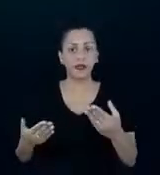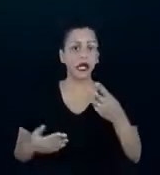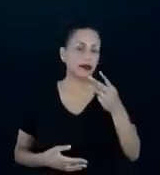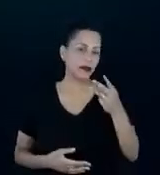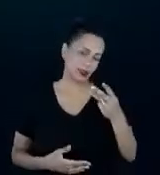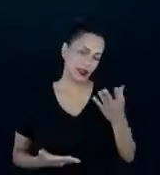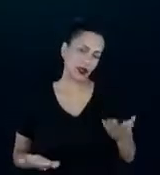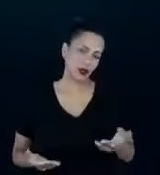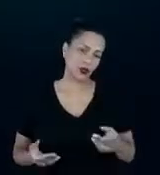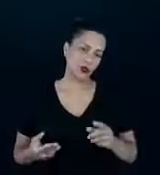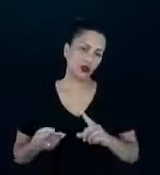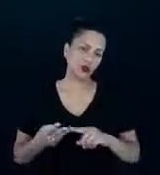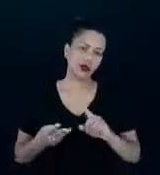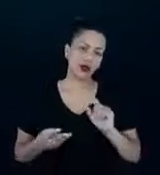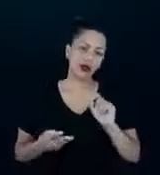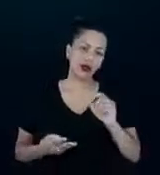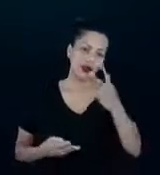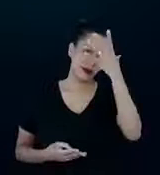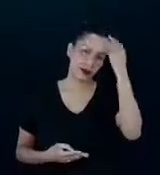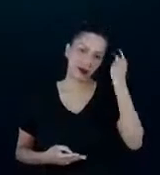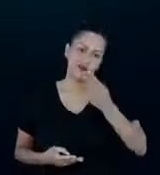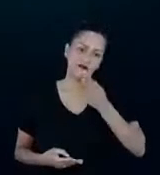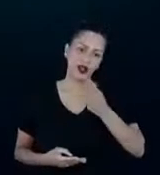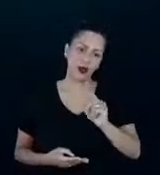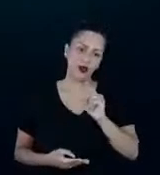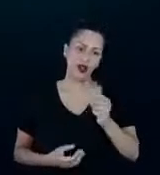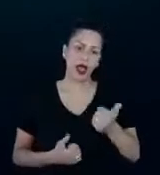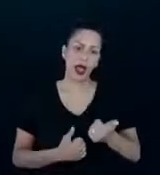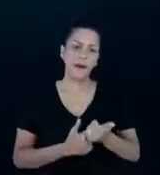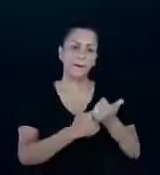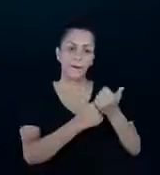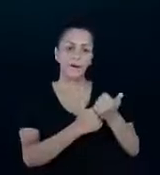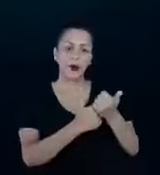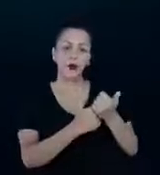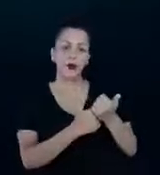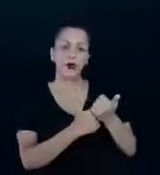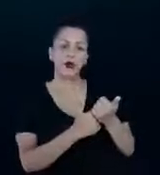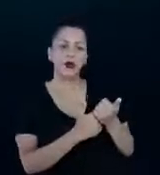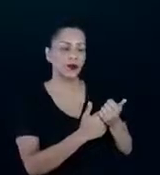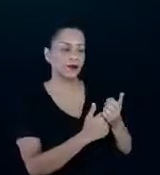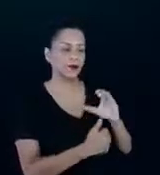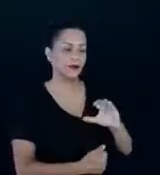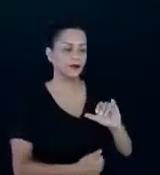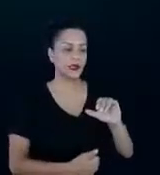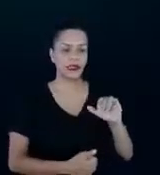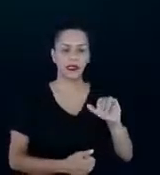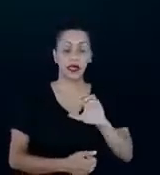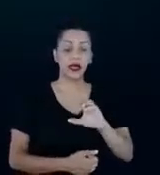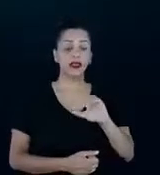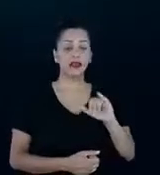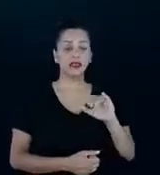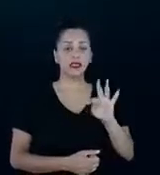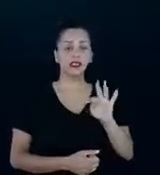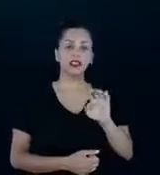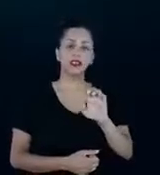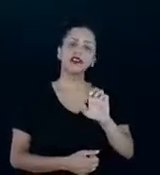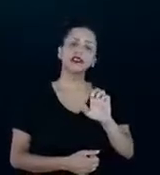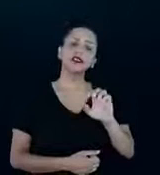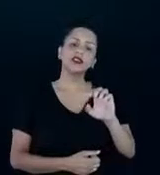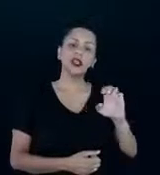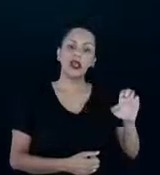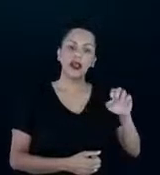é, esqueceram de citar o apoio ao Citenel. Esse é um espaço fundamental para debates,